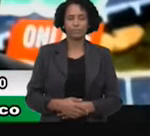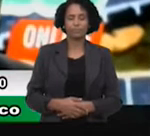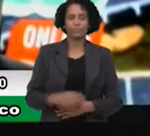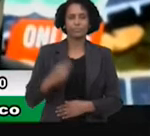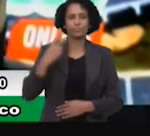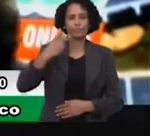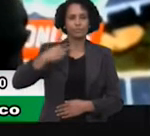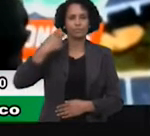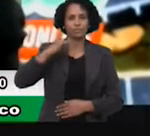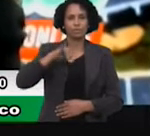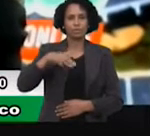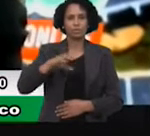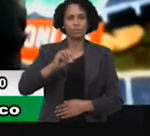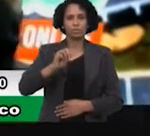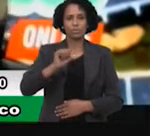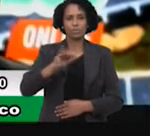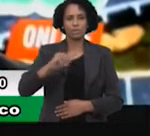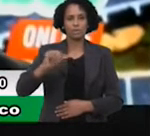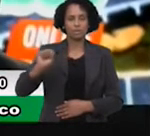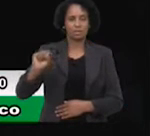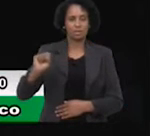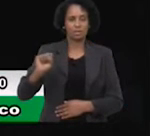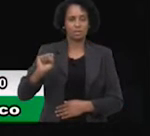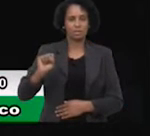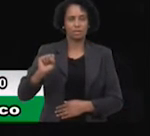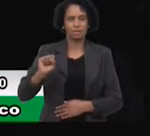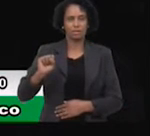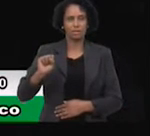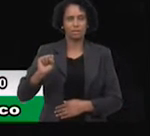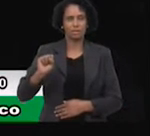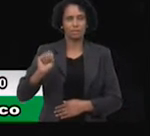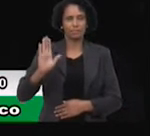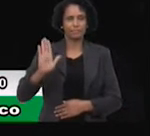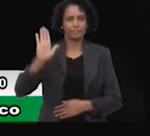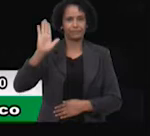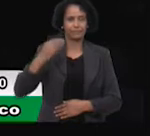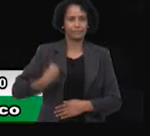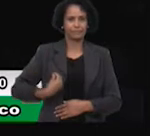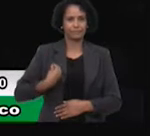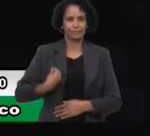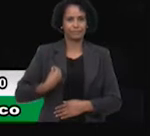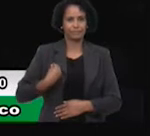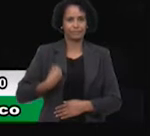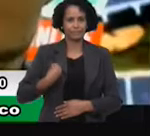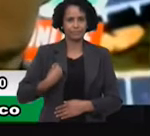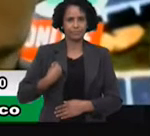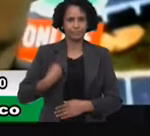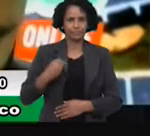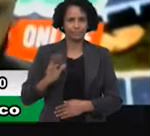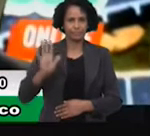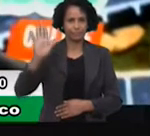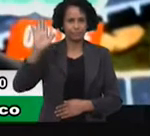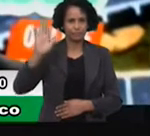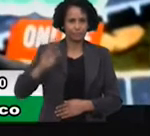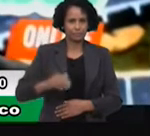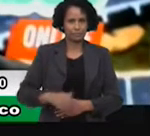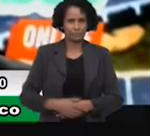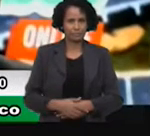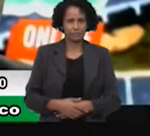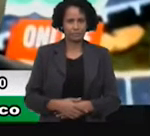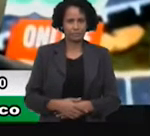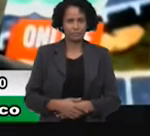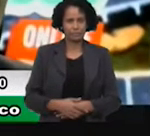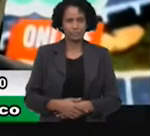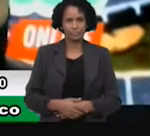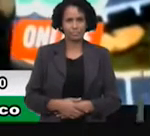Vereador Josias da Juco. Vereador Josias presente. Registrada a presença do novo vereador Josias